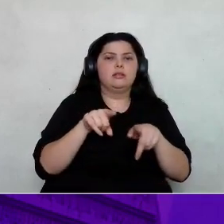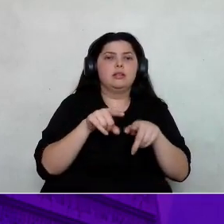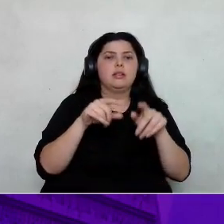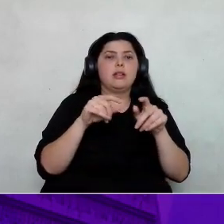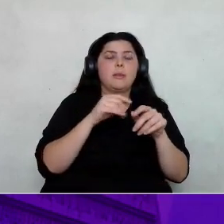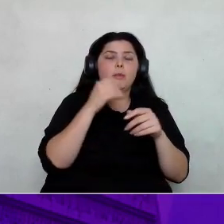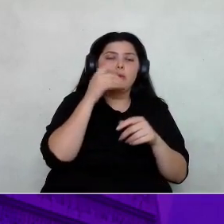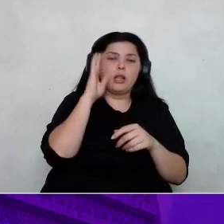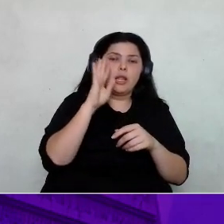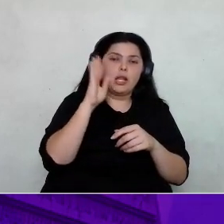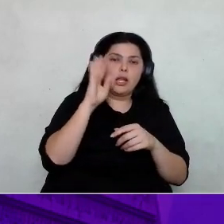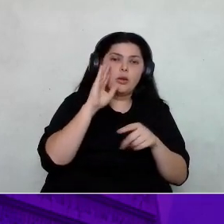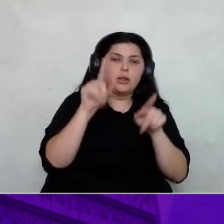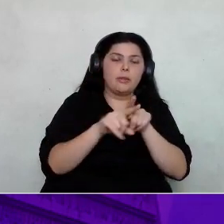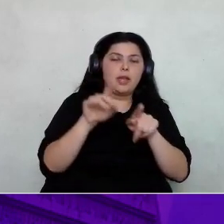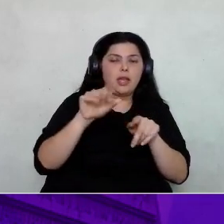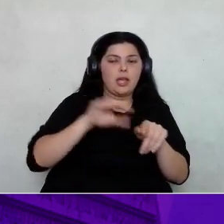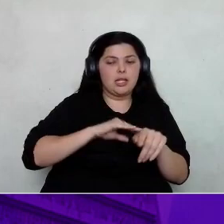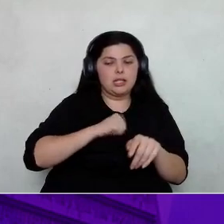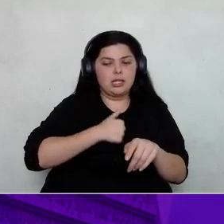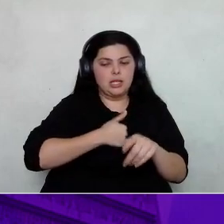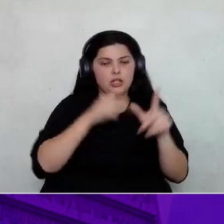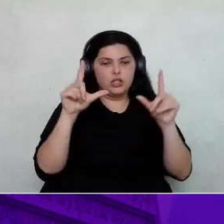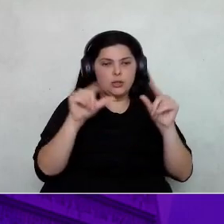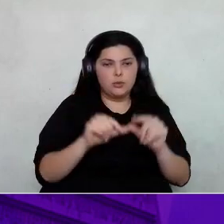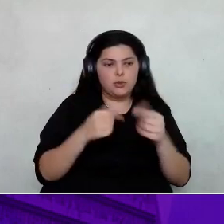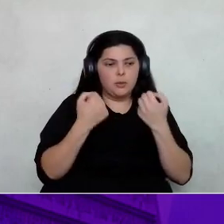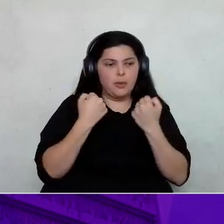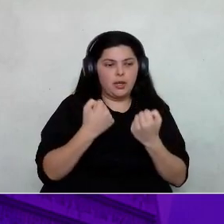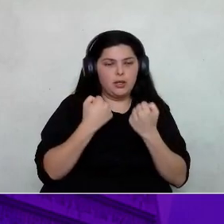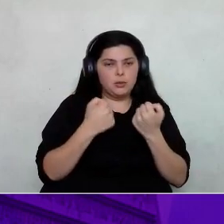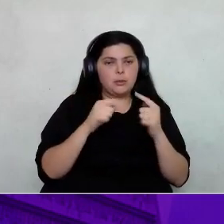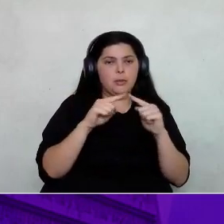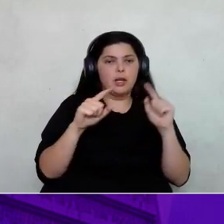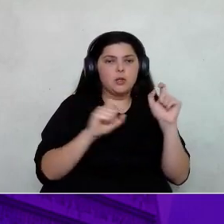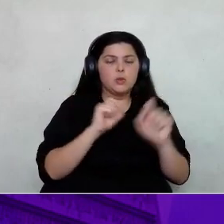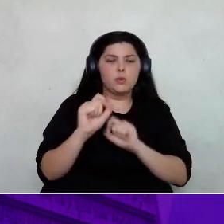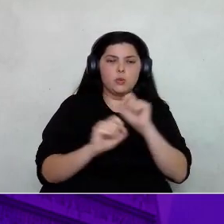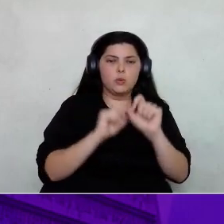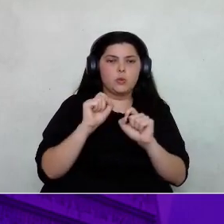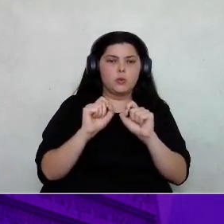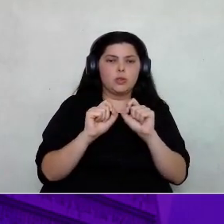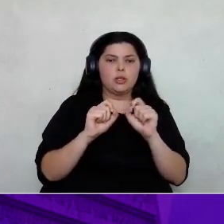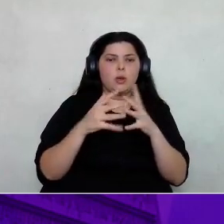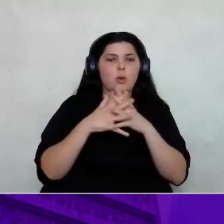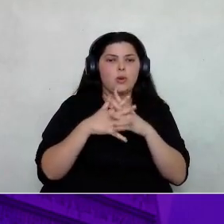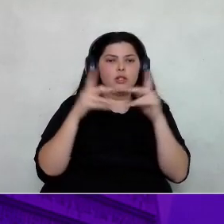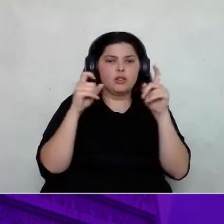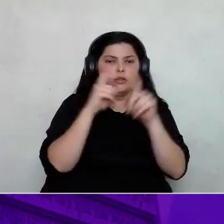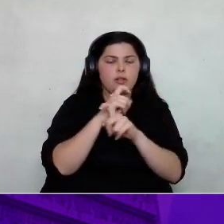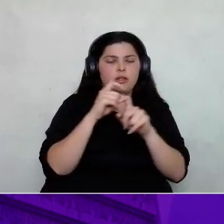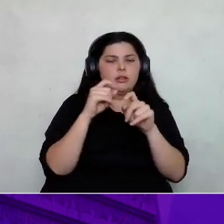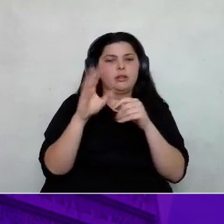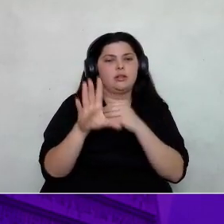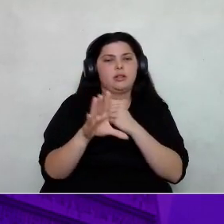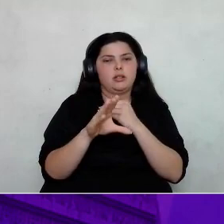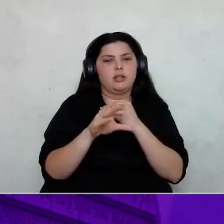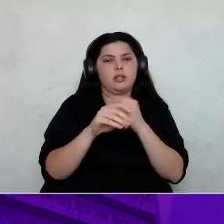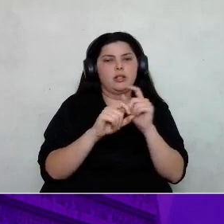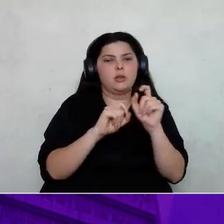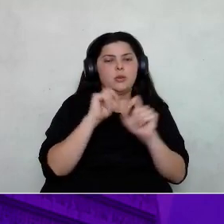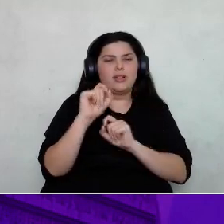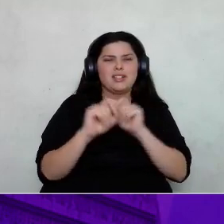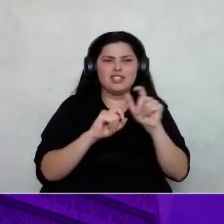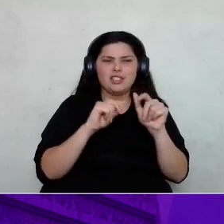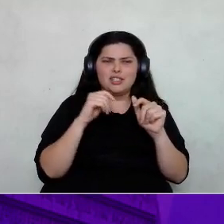tem resiliência, a redução de sobrecarga, mas a gente vai lidar com uma complexidade adicional. Quem já